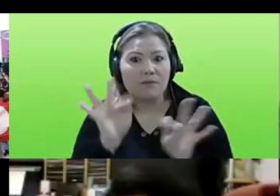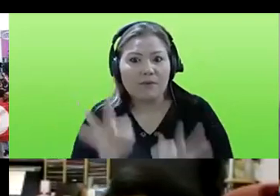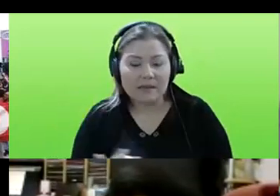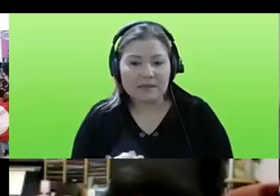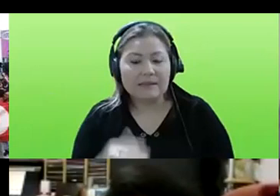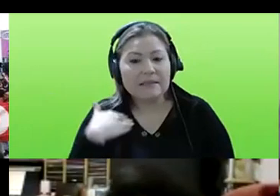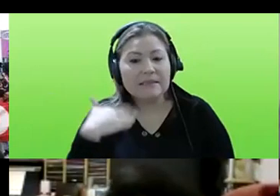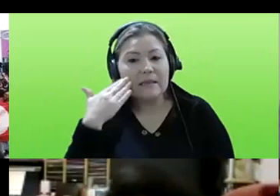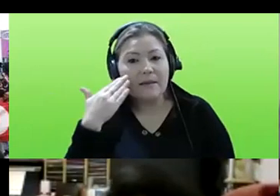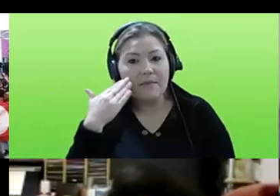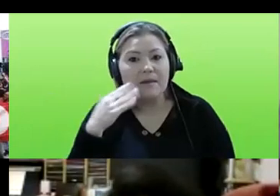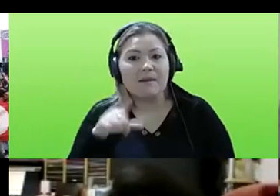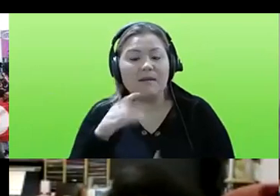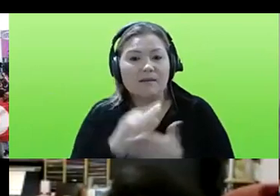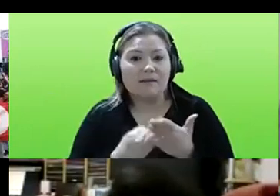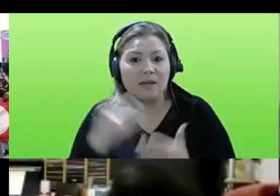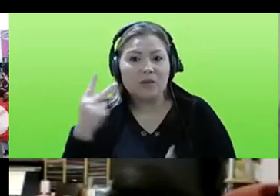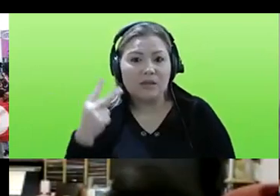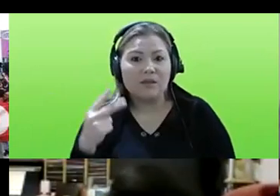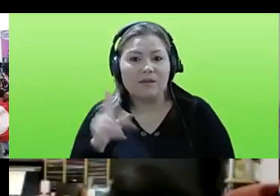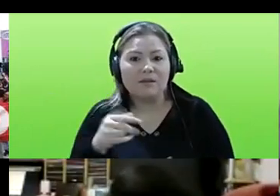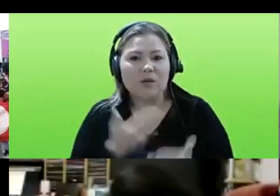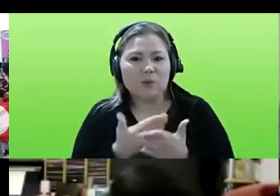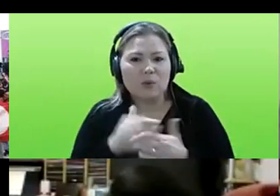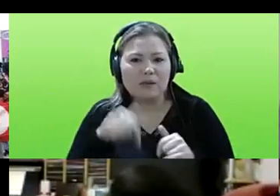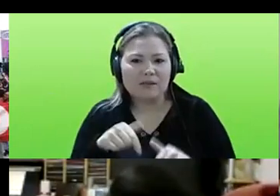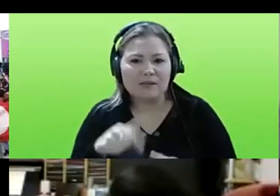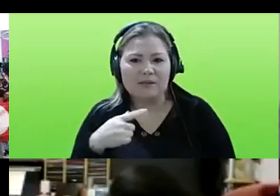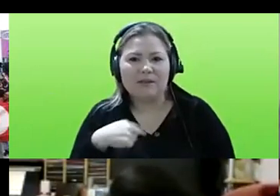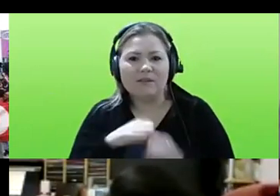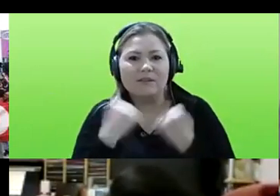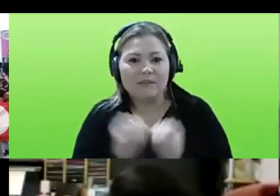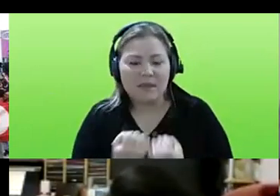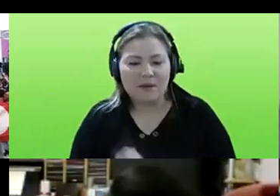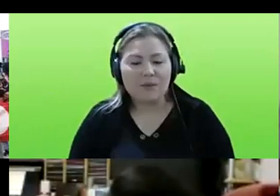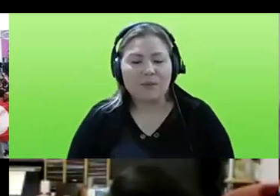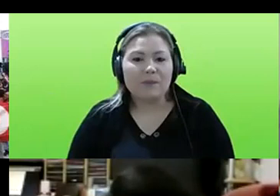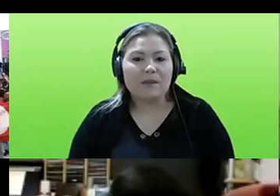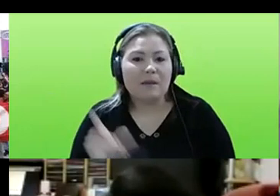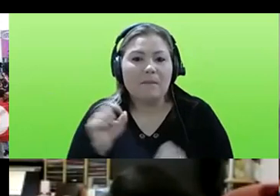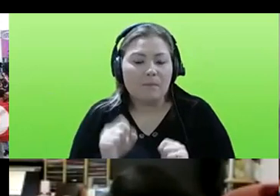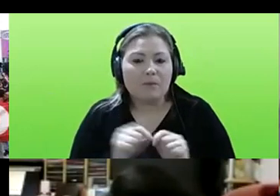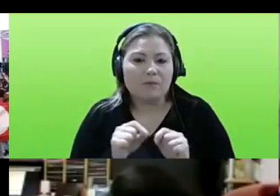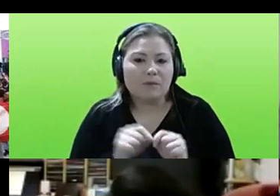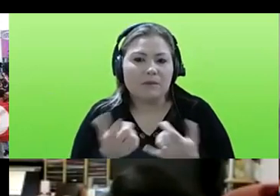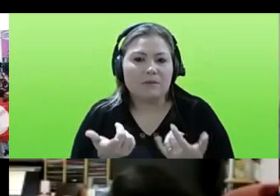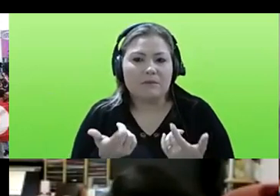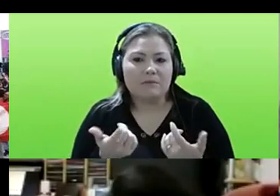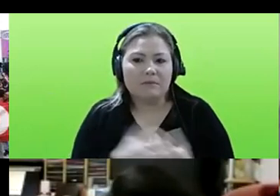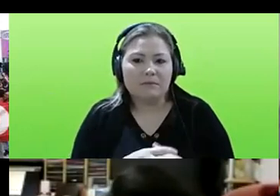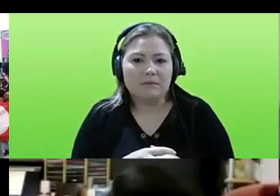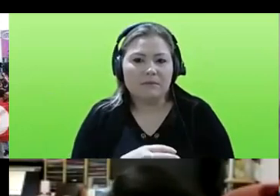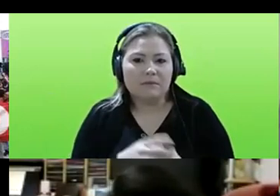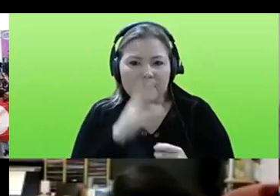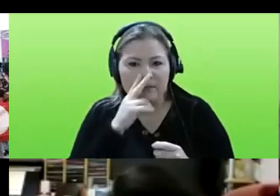que esse texto dele seria estudado aqui no nosso seminário. Ele pode fazer uma interlocução, né?